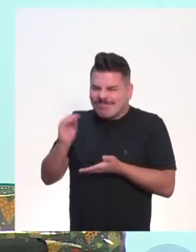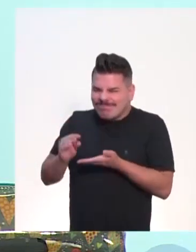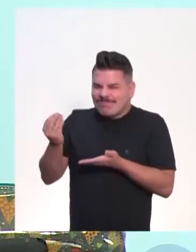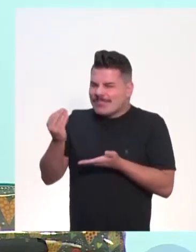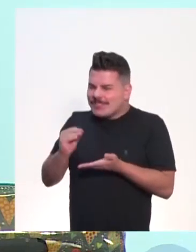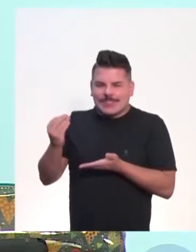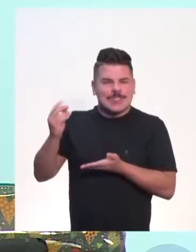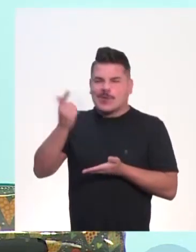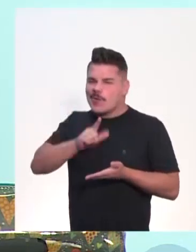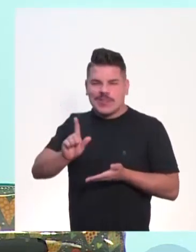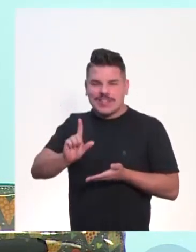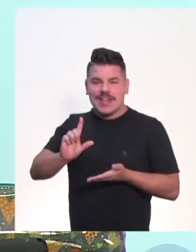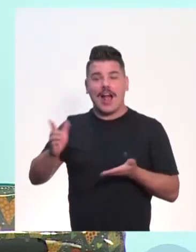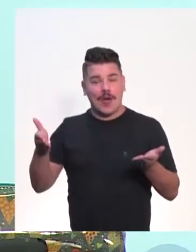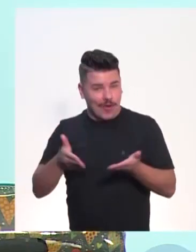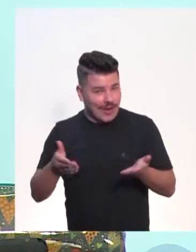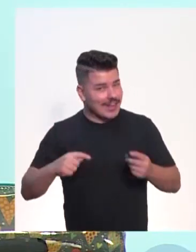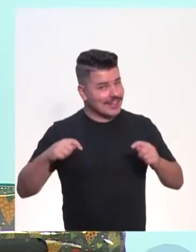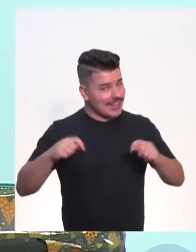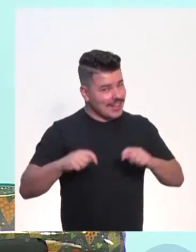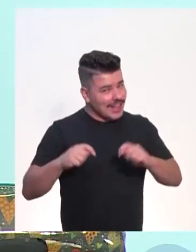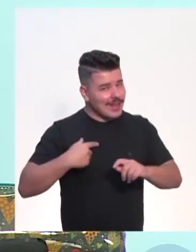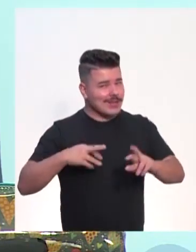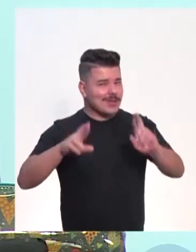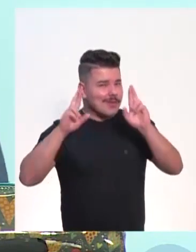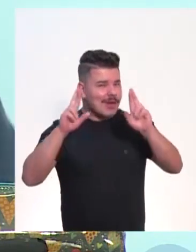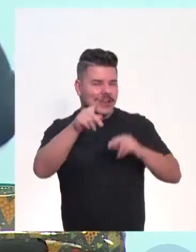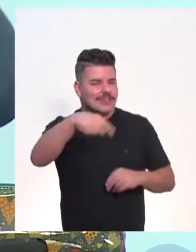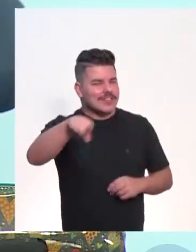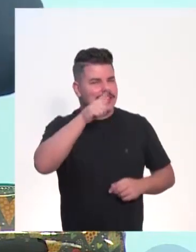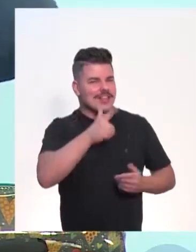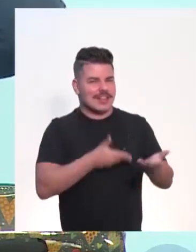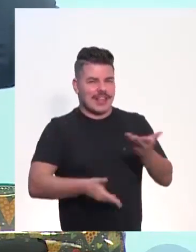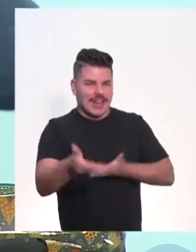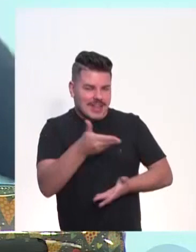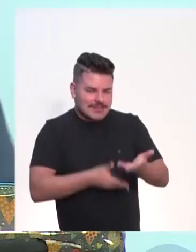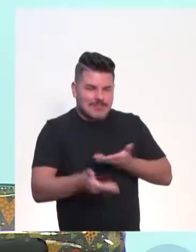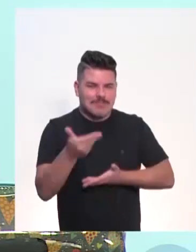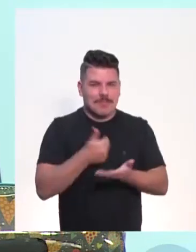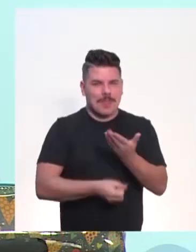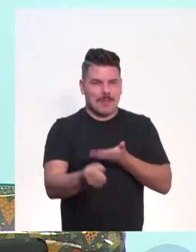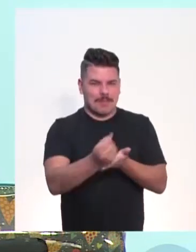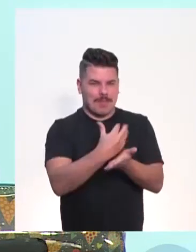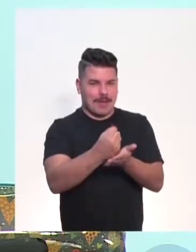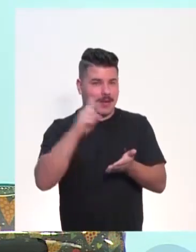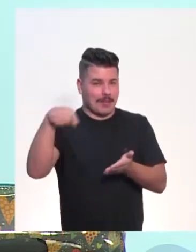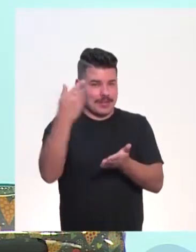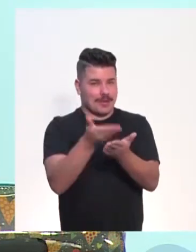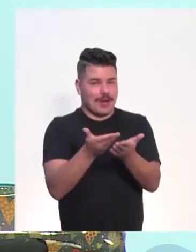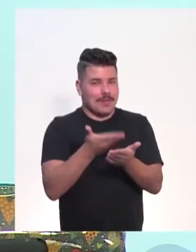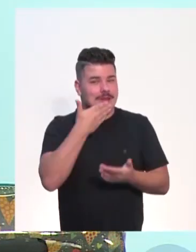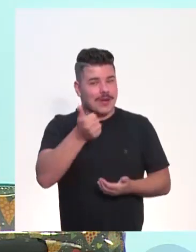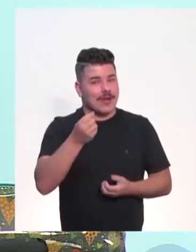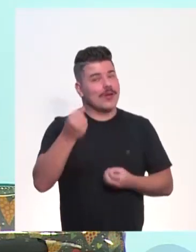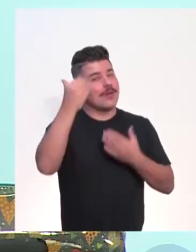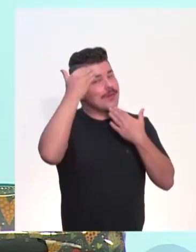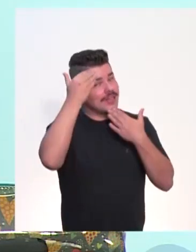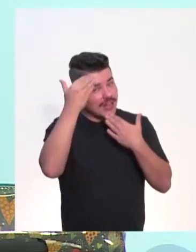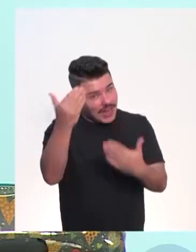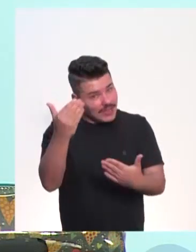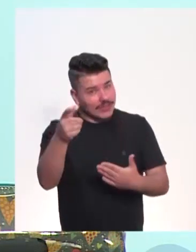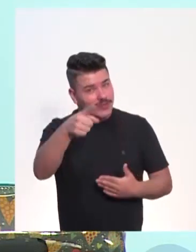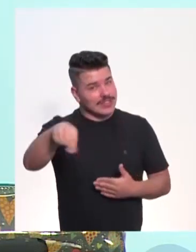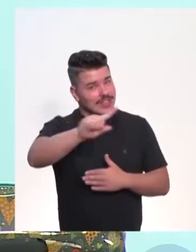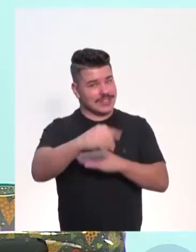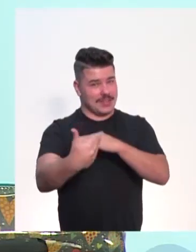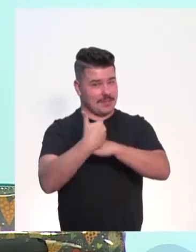que na próxima aula a gente consiga fazer essa interação de uma forma melhor. E obrigado, agradeço muito pela